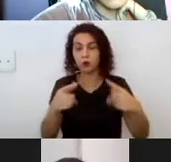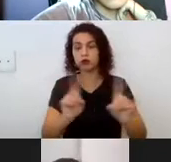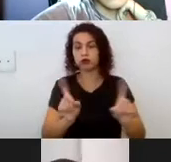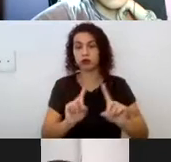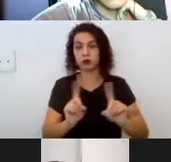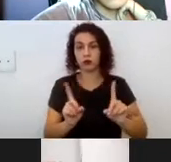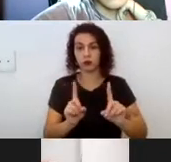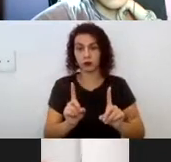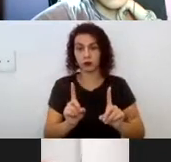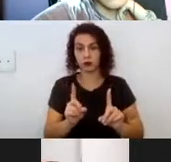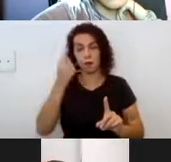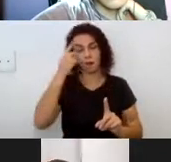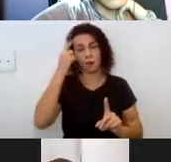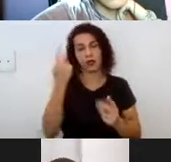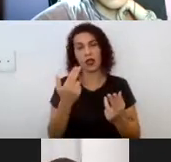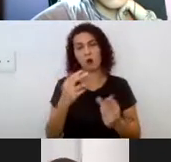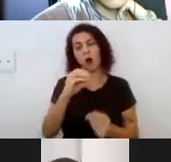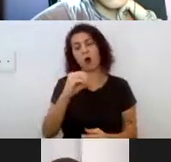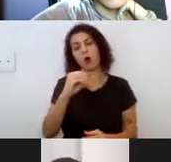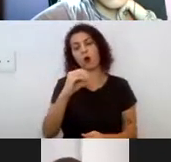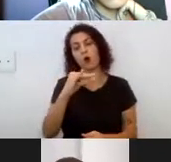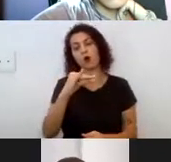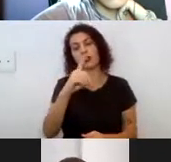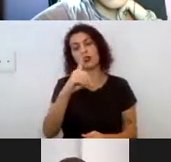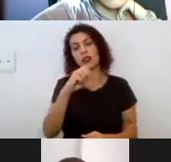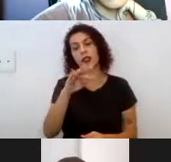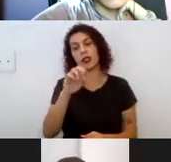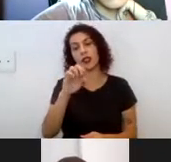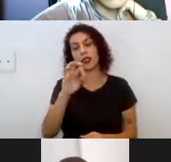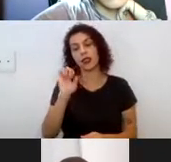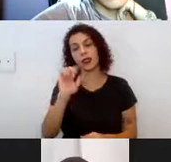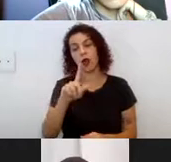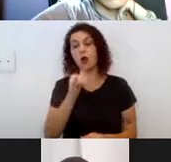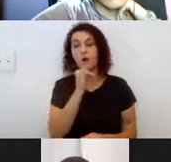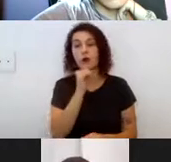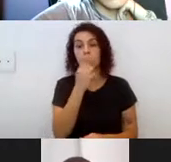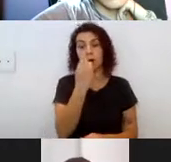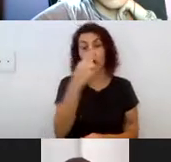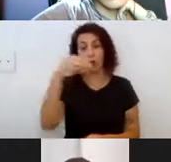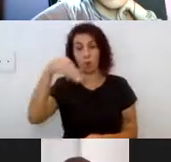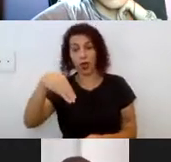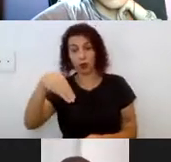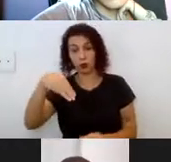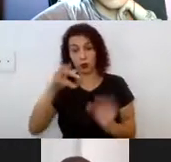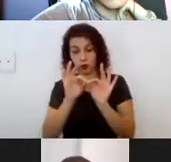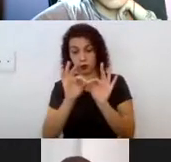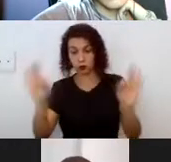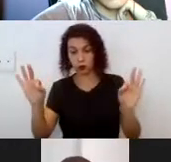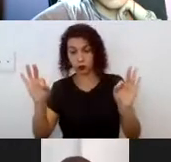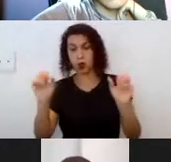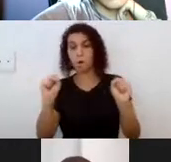matemático ocidental tá 1 m também pode ser três metros e